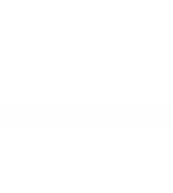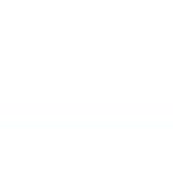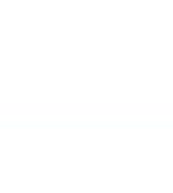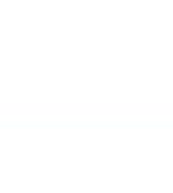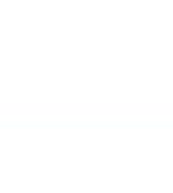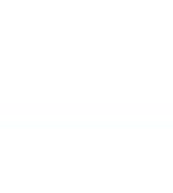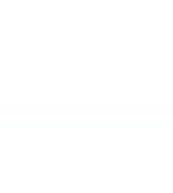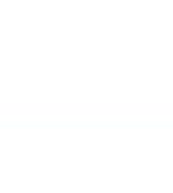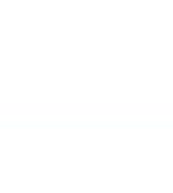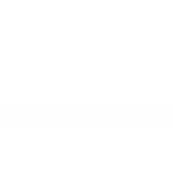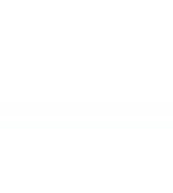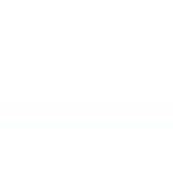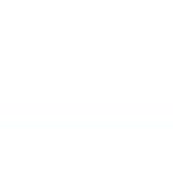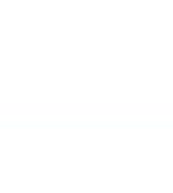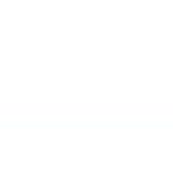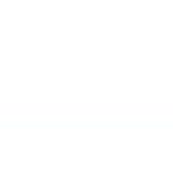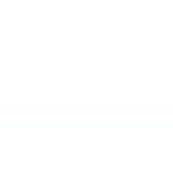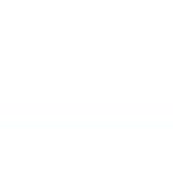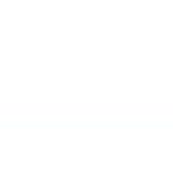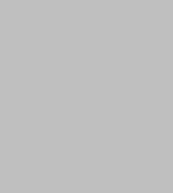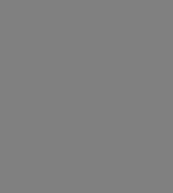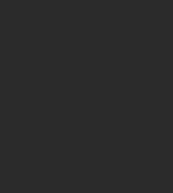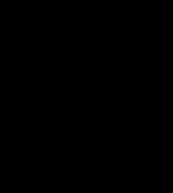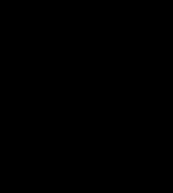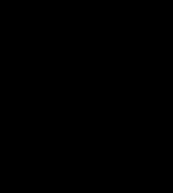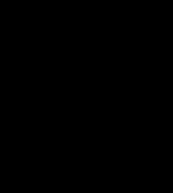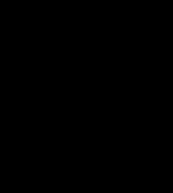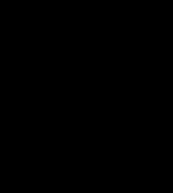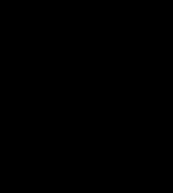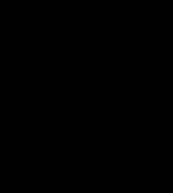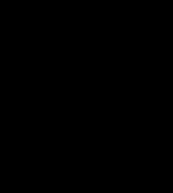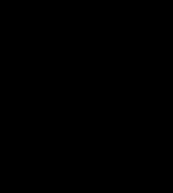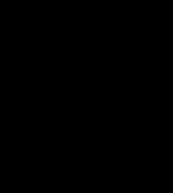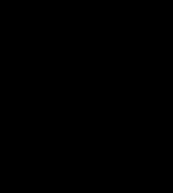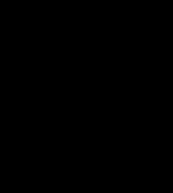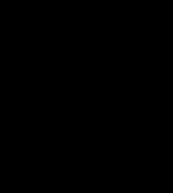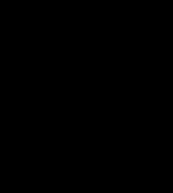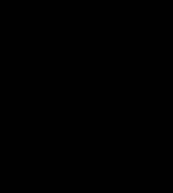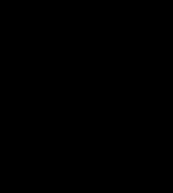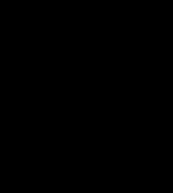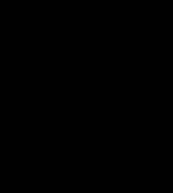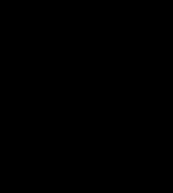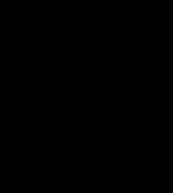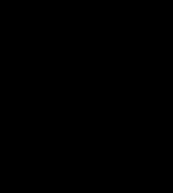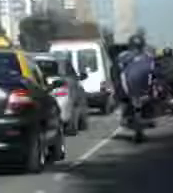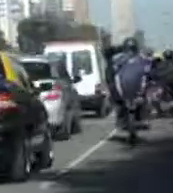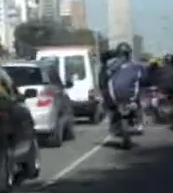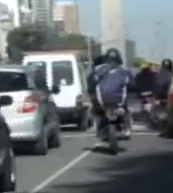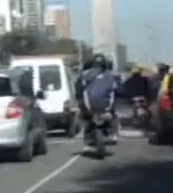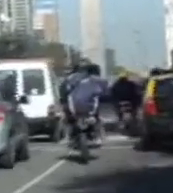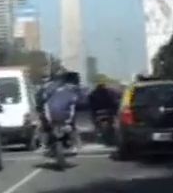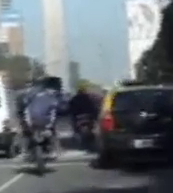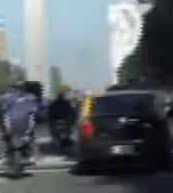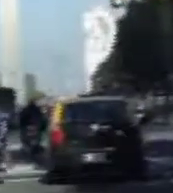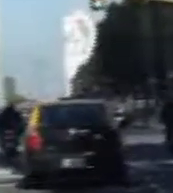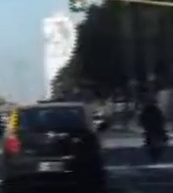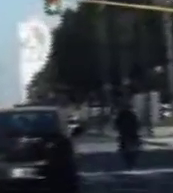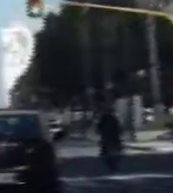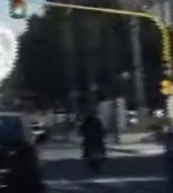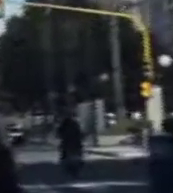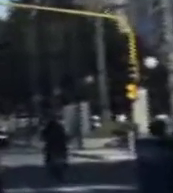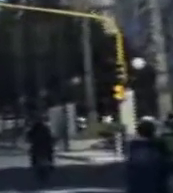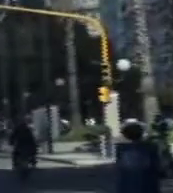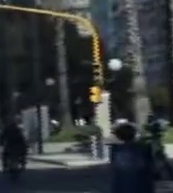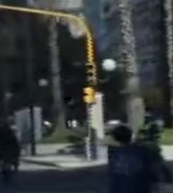Apoio Ministério da Educação. Instituto Rodrigo Mendes apresenta. Numa avenida de Buenos Aires, com muitos veículos, se vê ao fundo o obelisco.